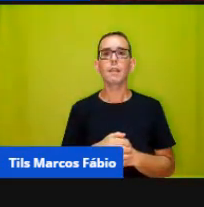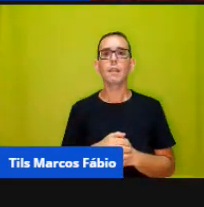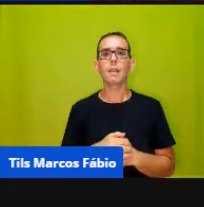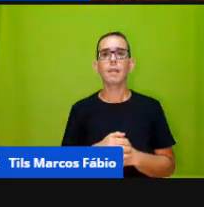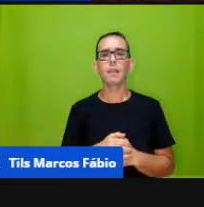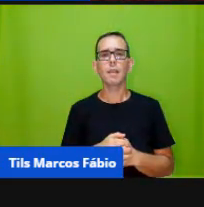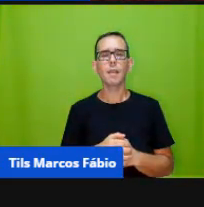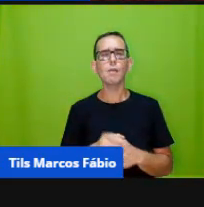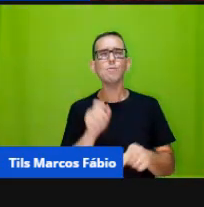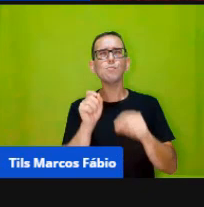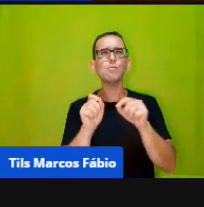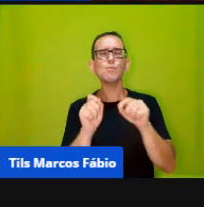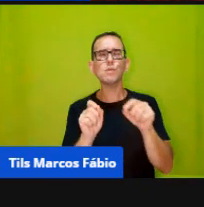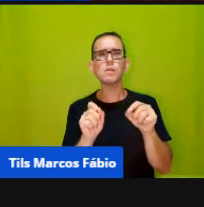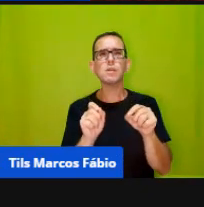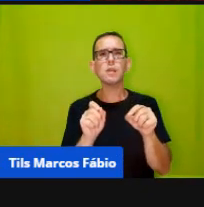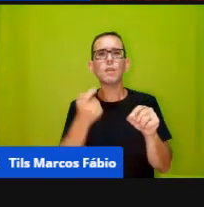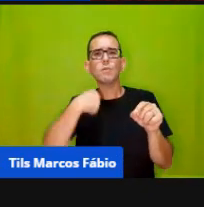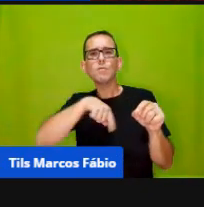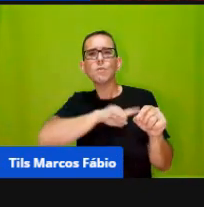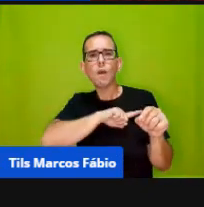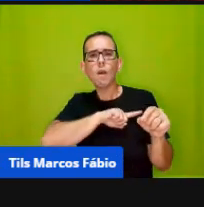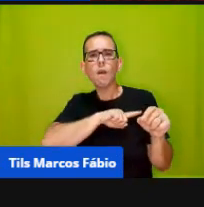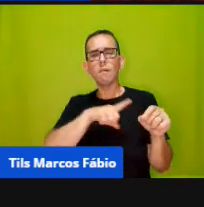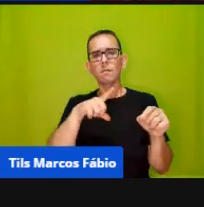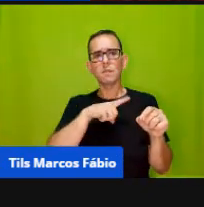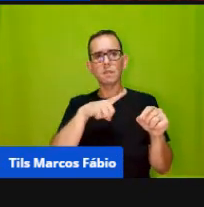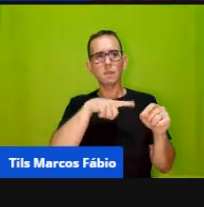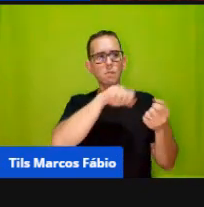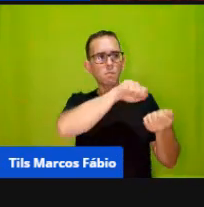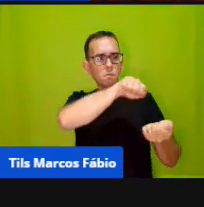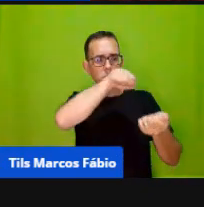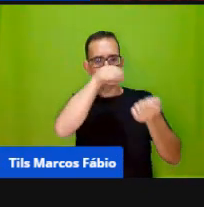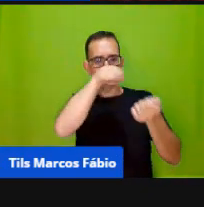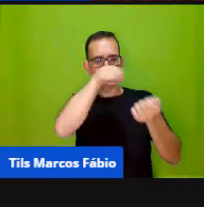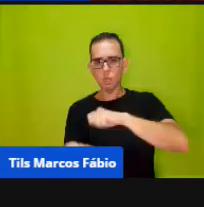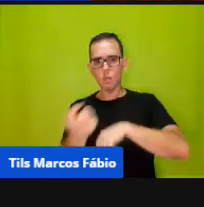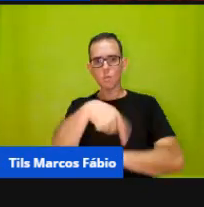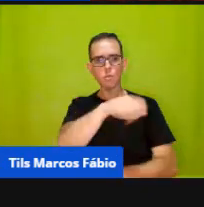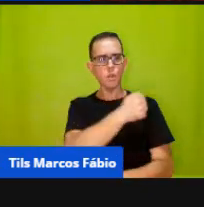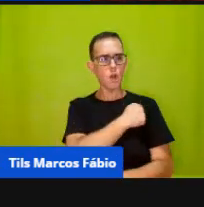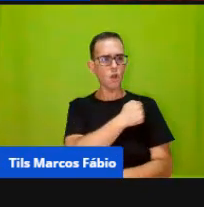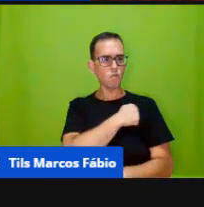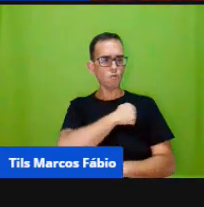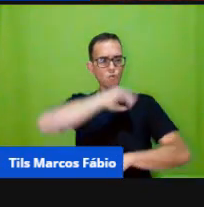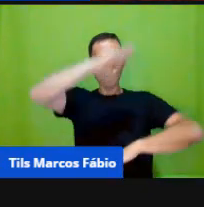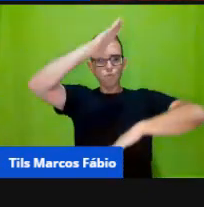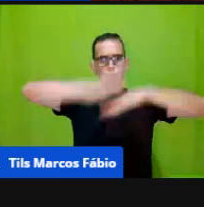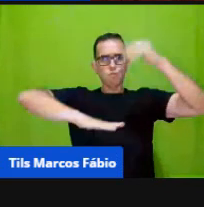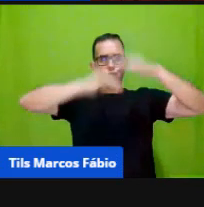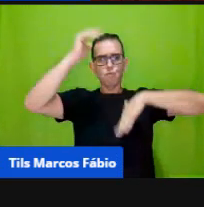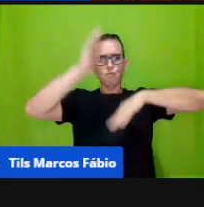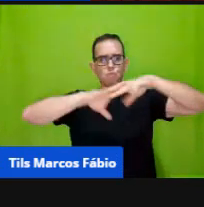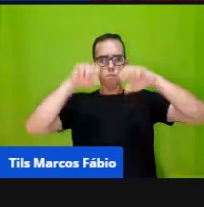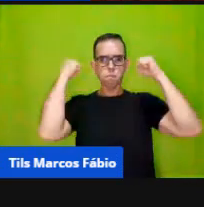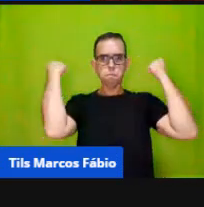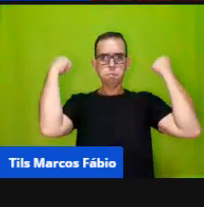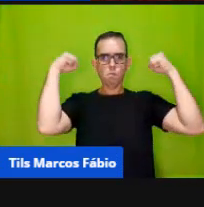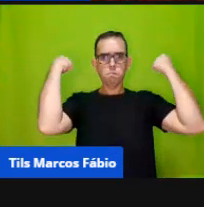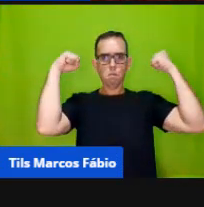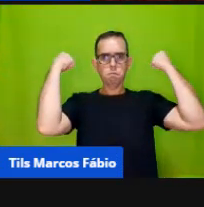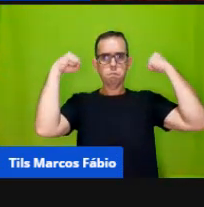aquela coisa que a gente teria que transformar nossos alunos em atletas, em super campeões,